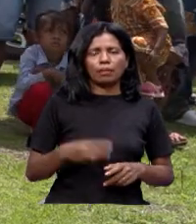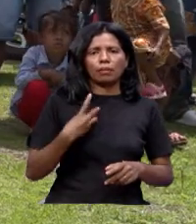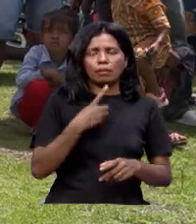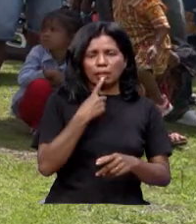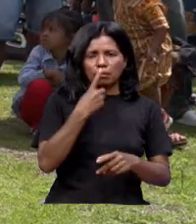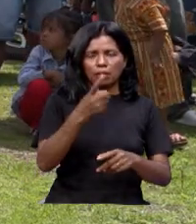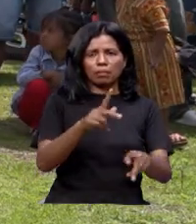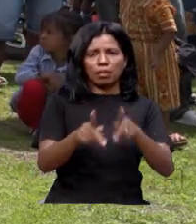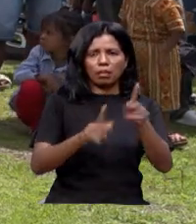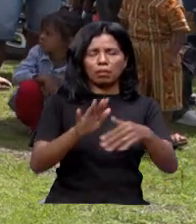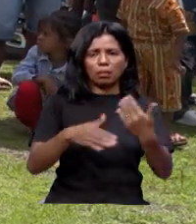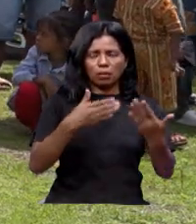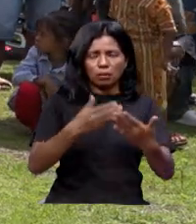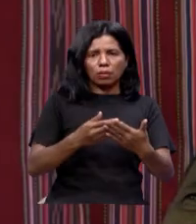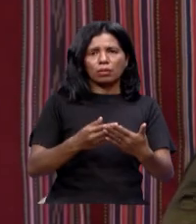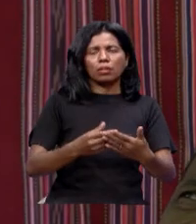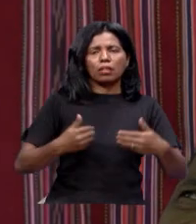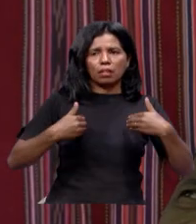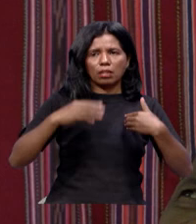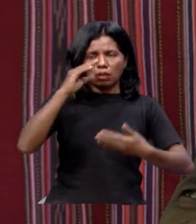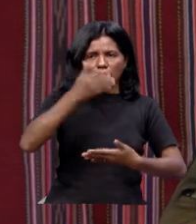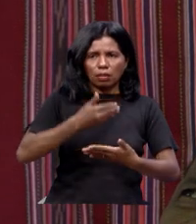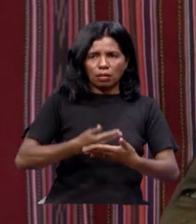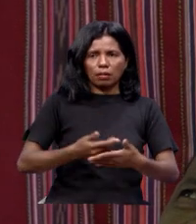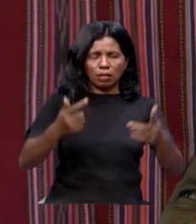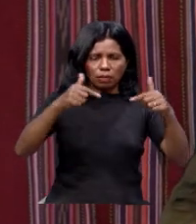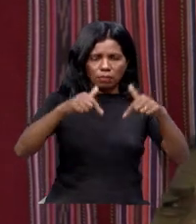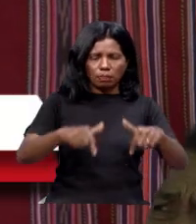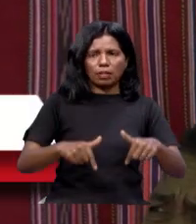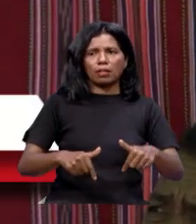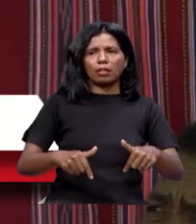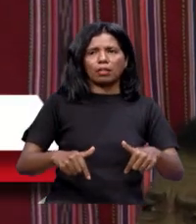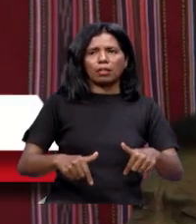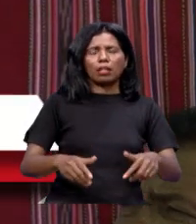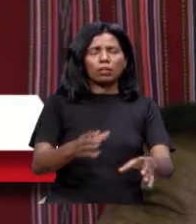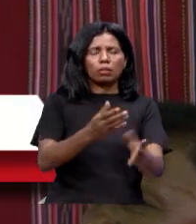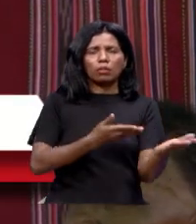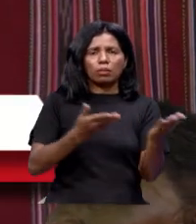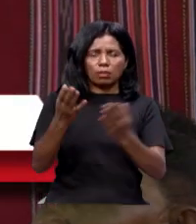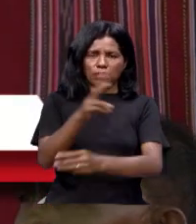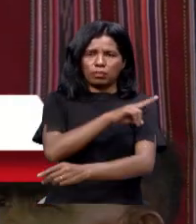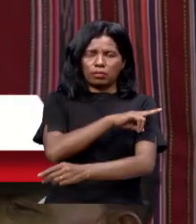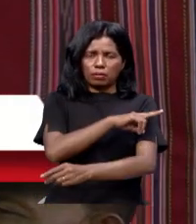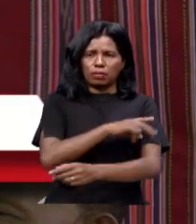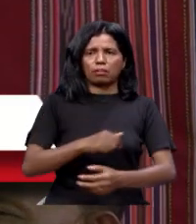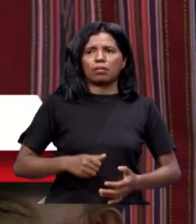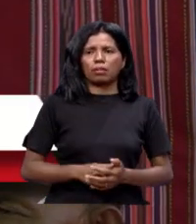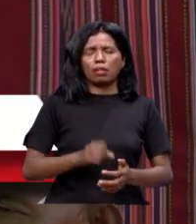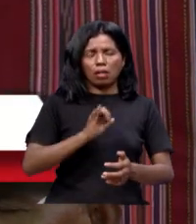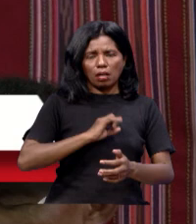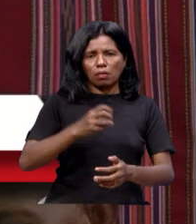minha Biwansira, que Sira, a tomar turica imunização, que a